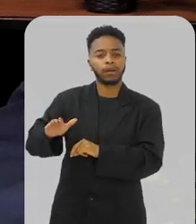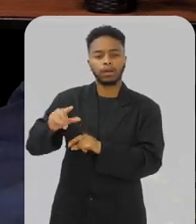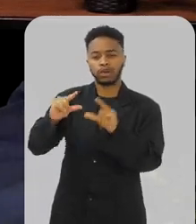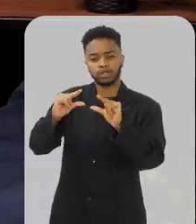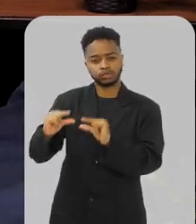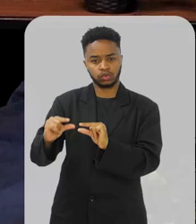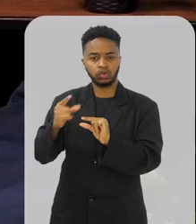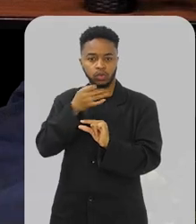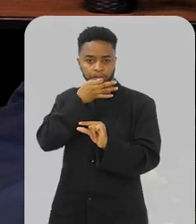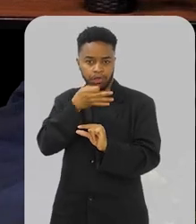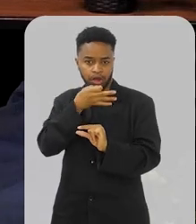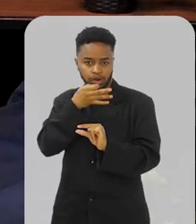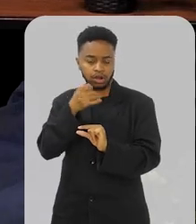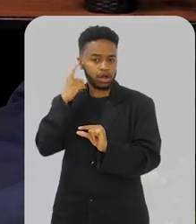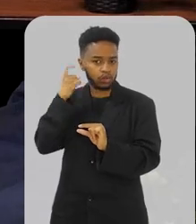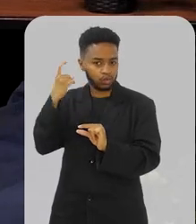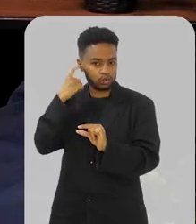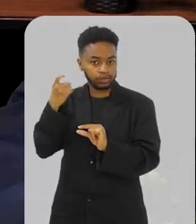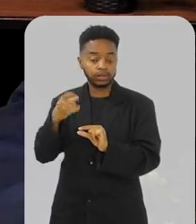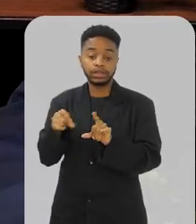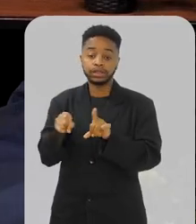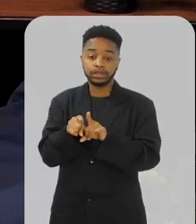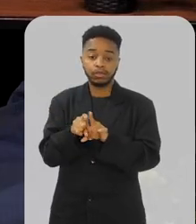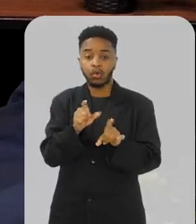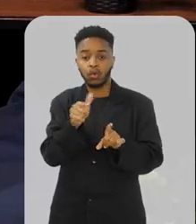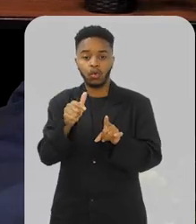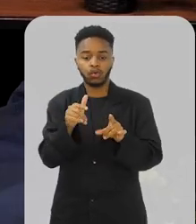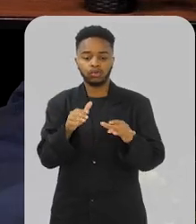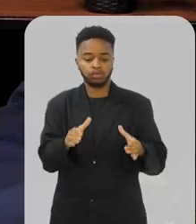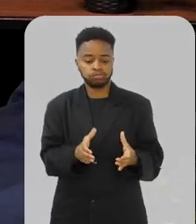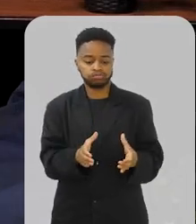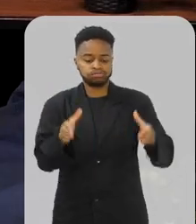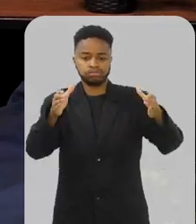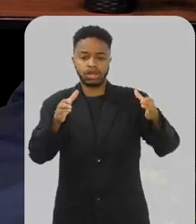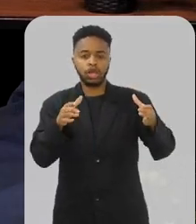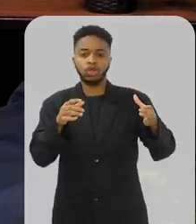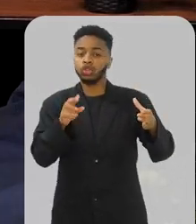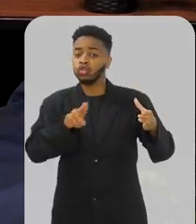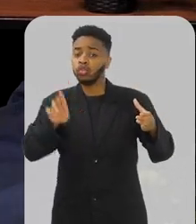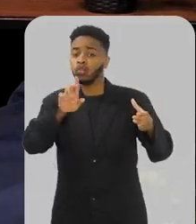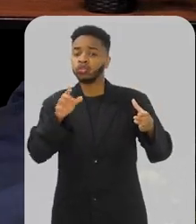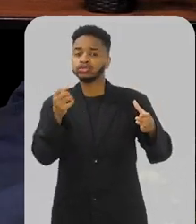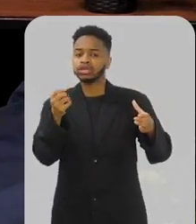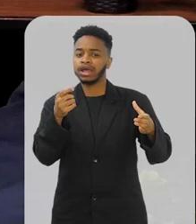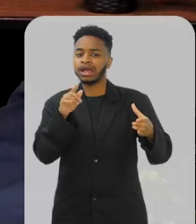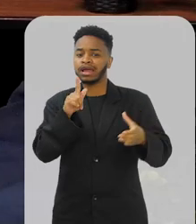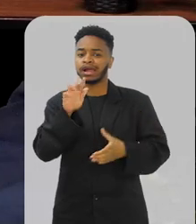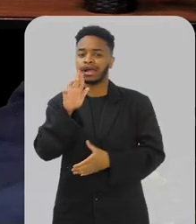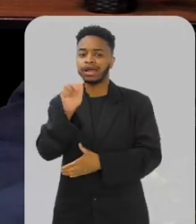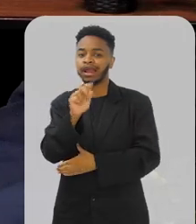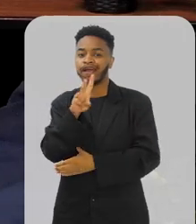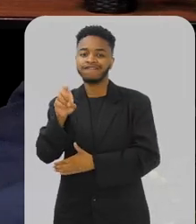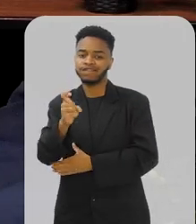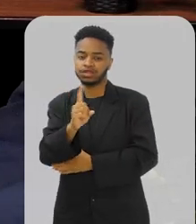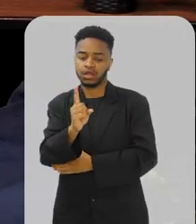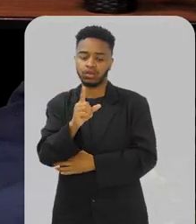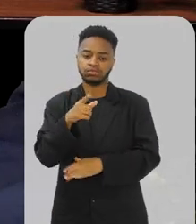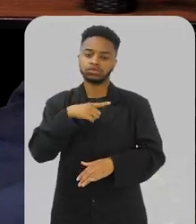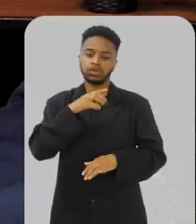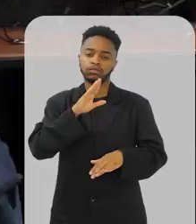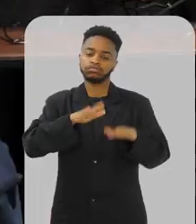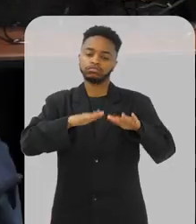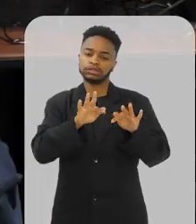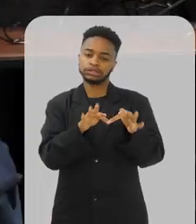mais baixo, o rum, que é o maior, não use um tom tão grave. Dá para resolver